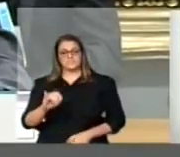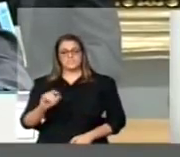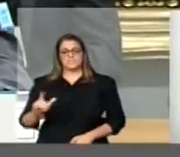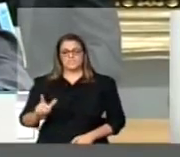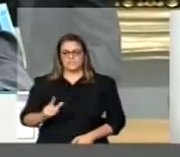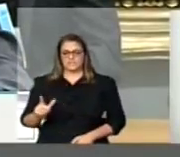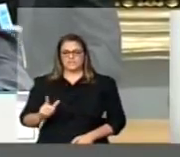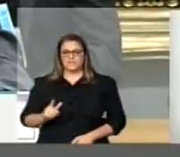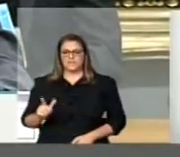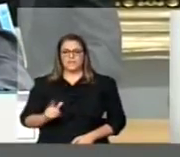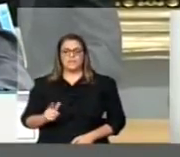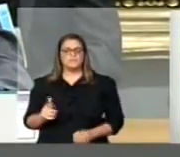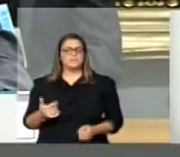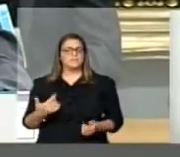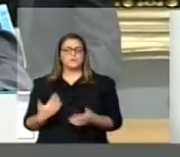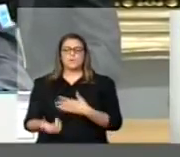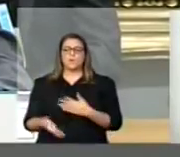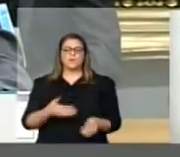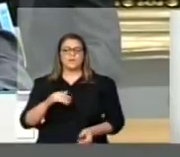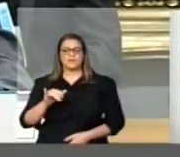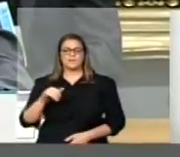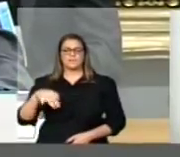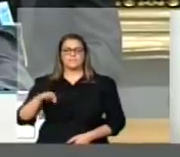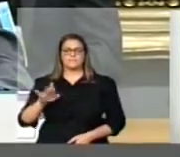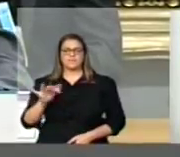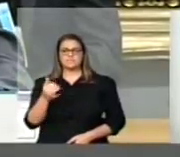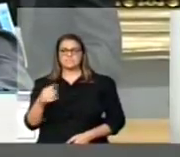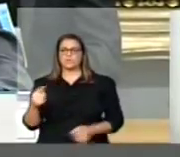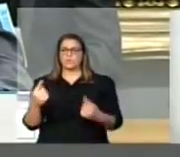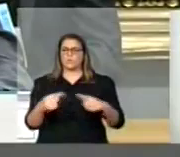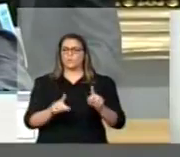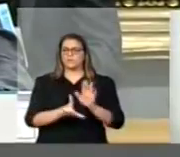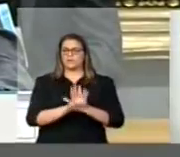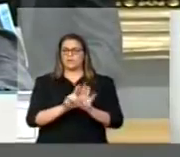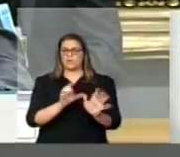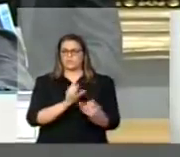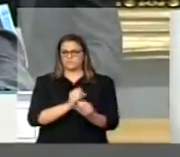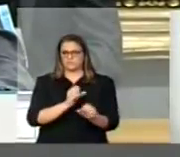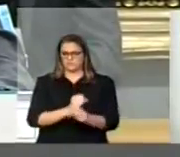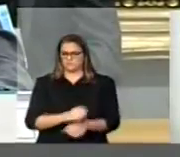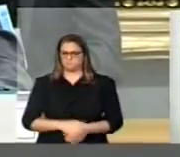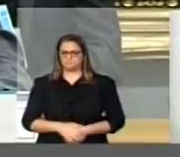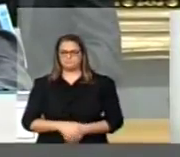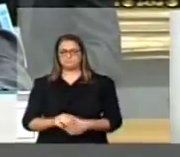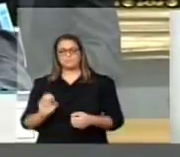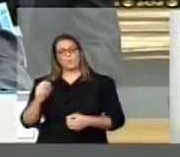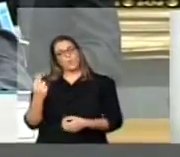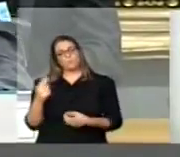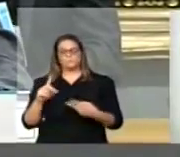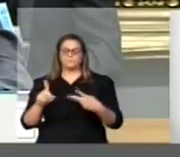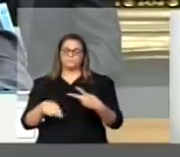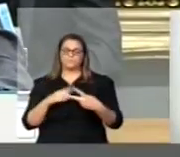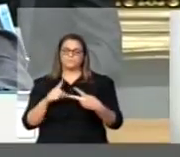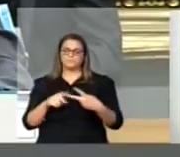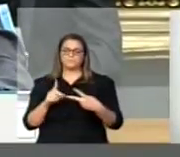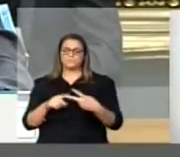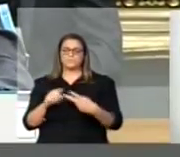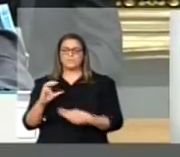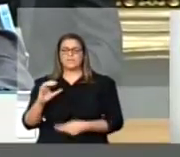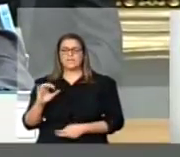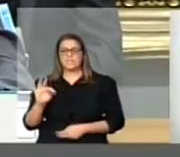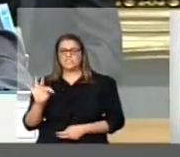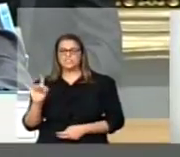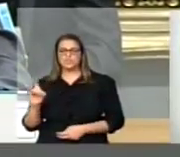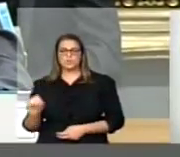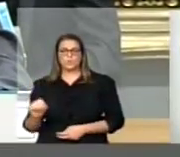infração patente de qualquer modo a dispositivo da lei orçamentária, ou, segundo, abertura de crédito sem fundamento em